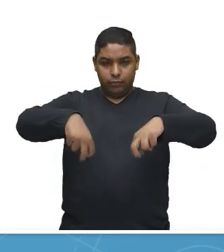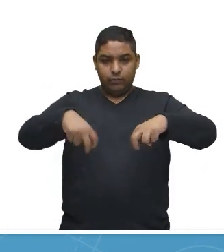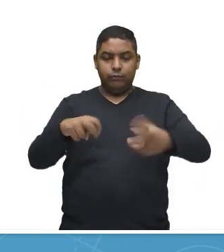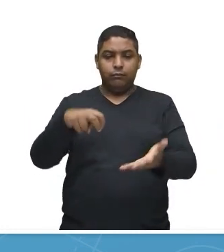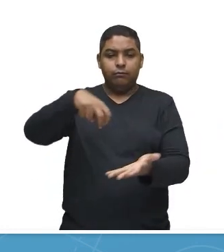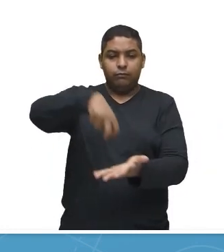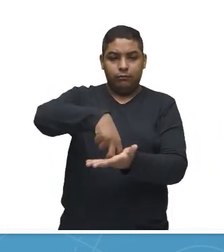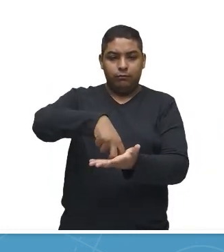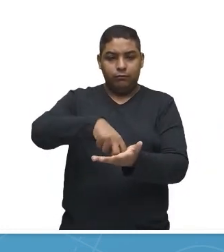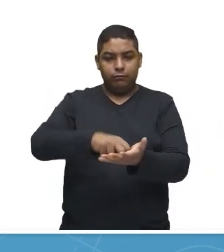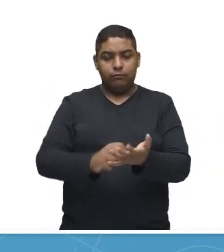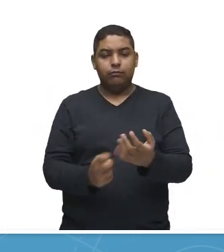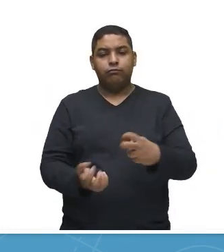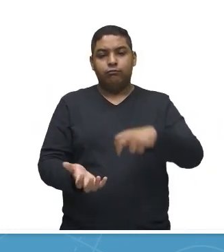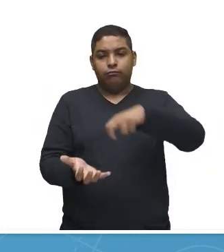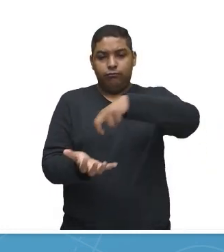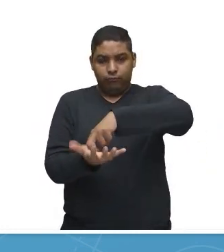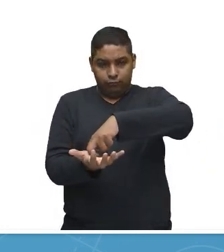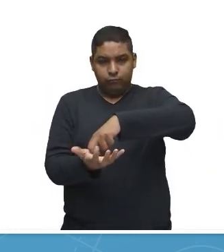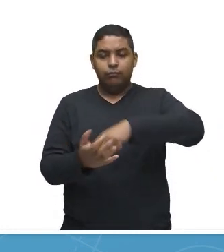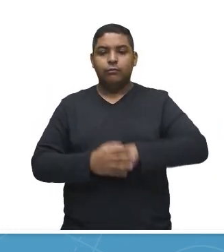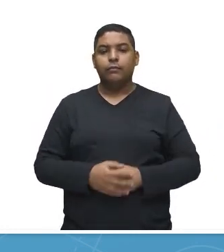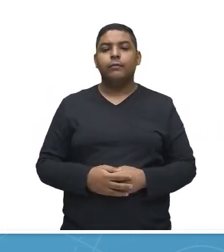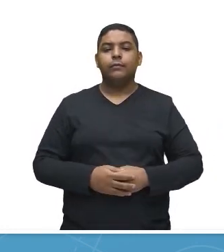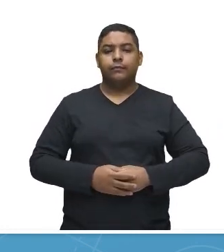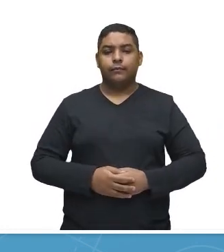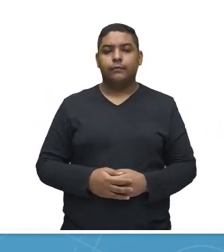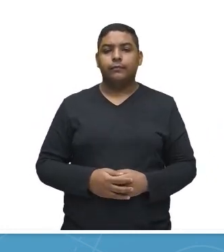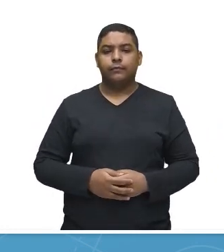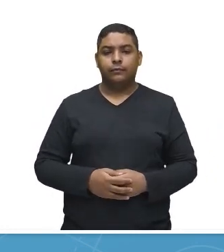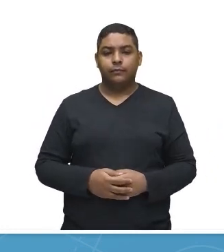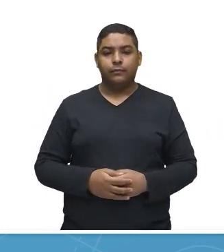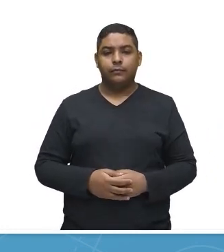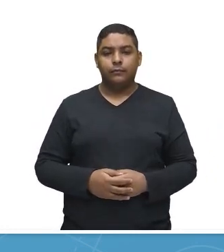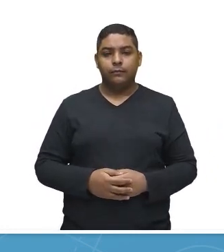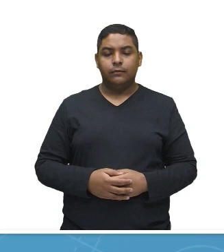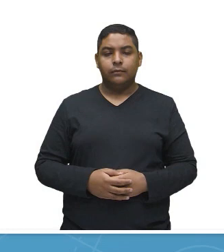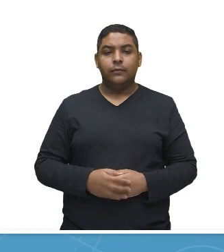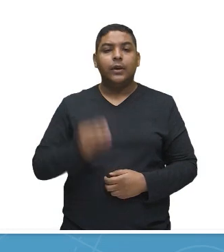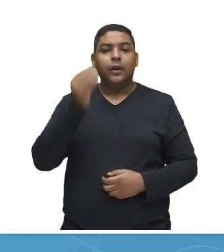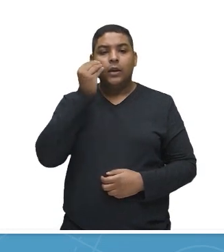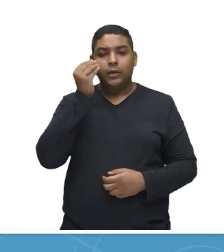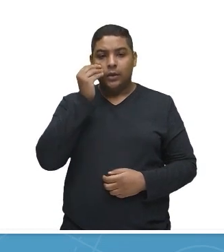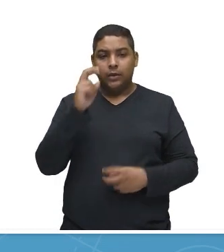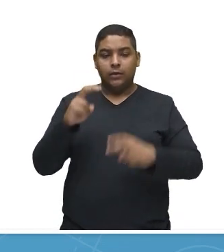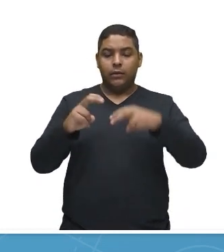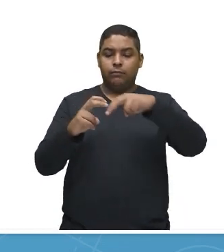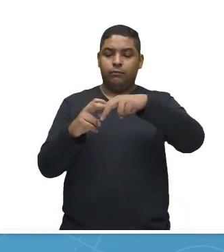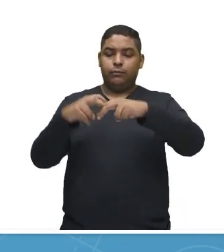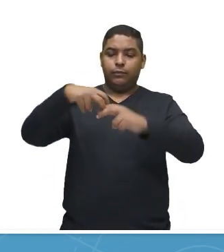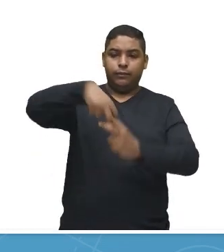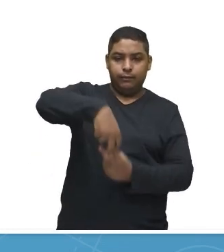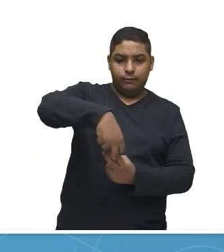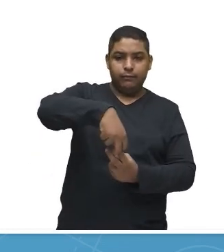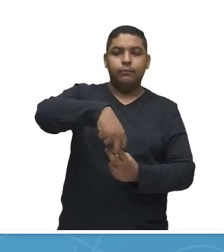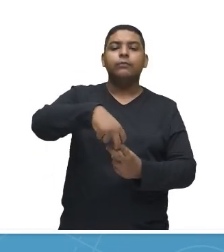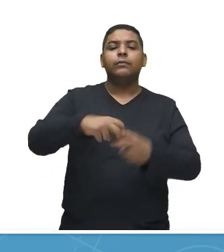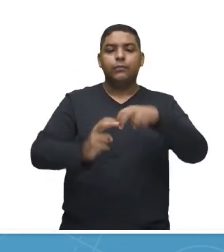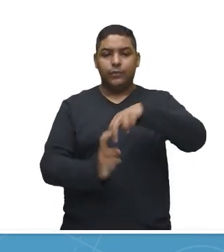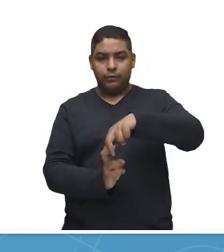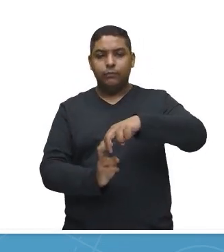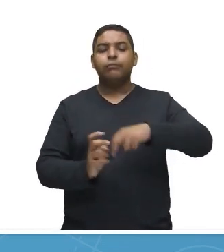se agarram, né, e tentam projetar o adversário no chão, que esse, no caso, é